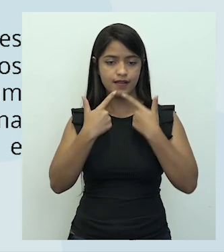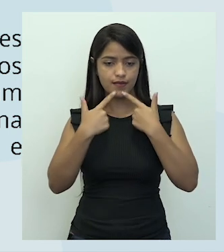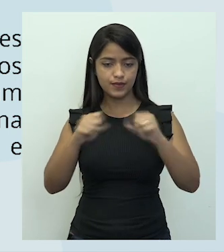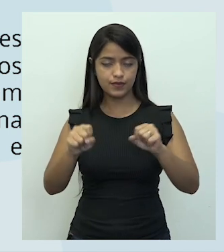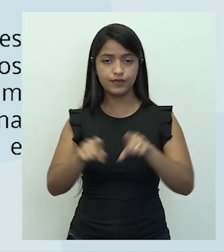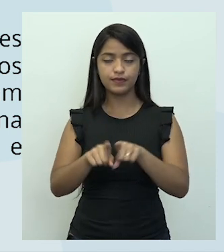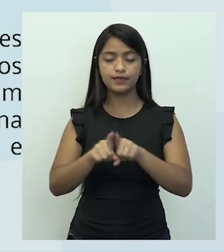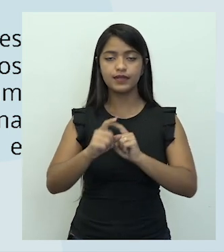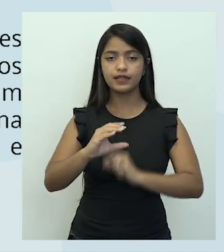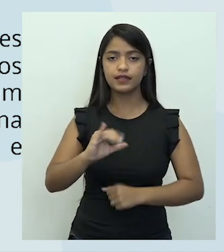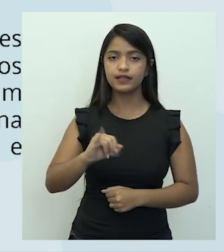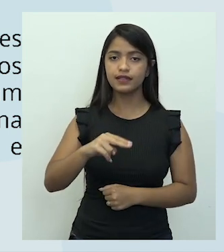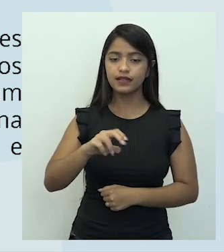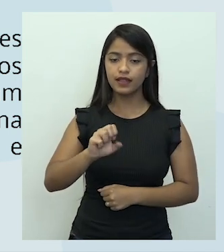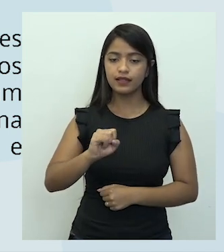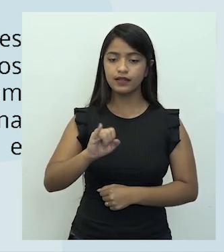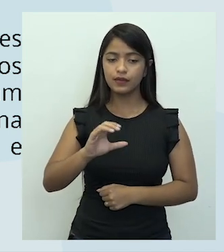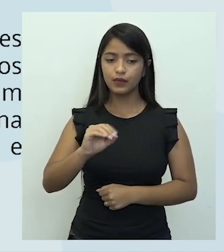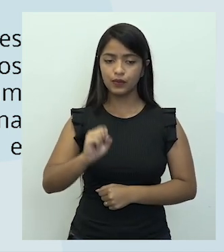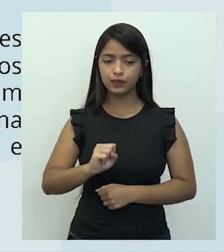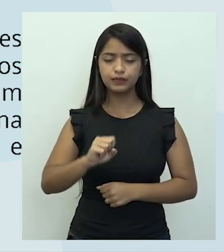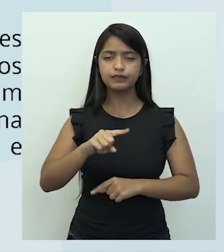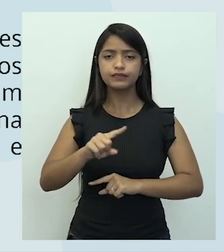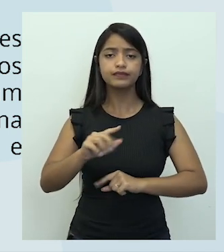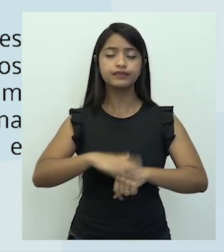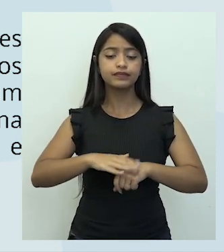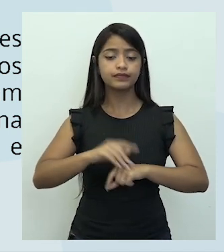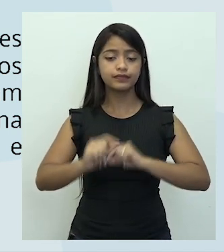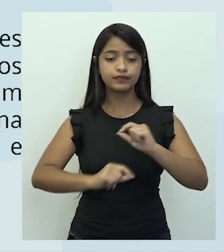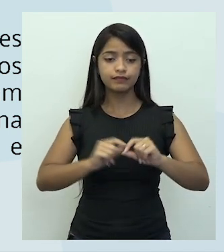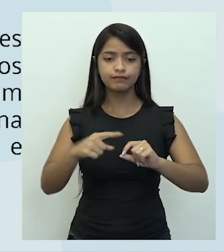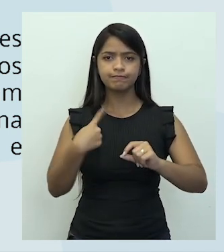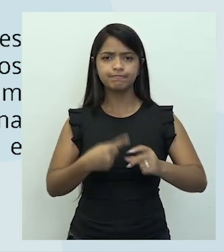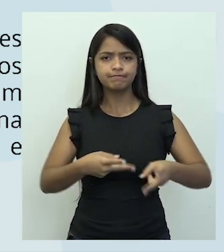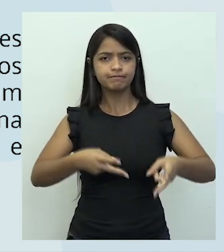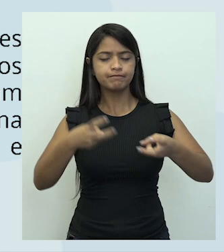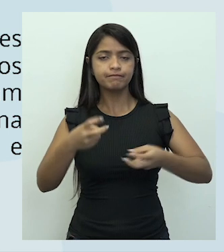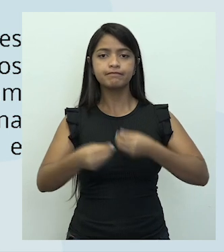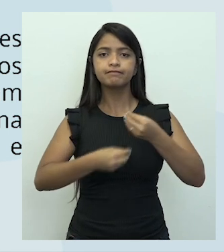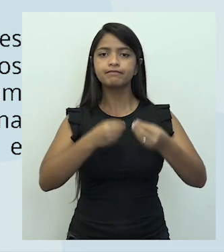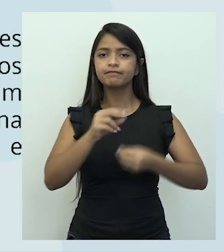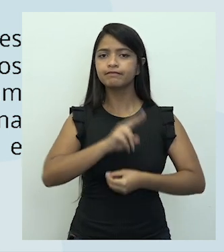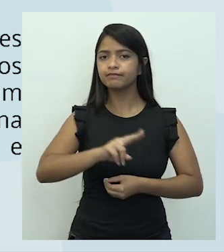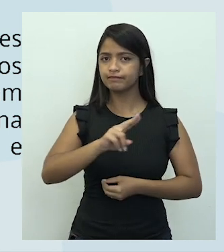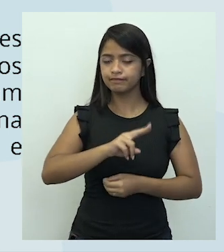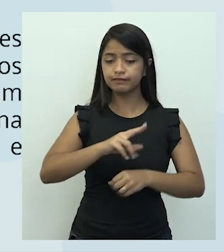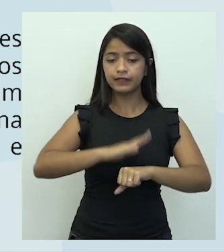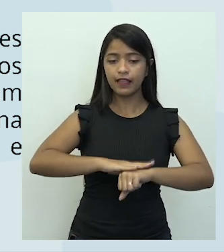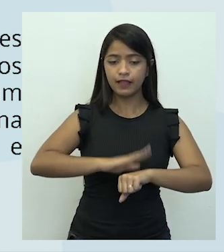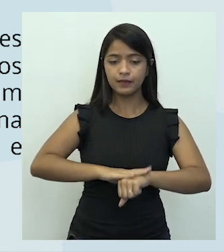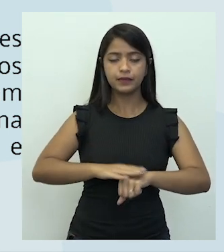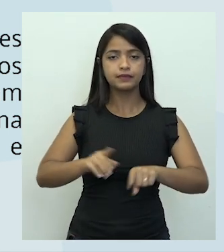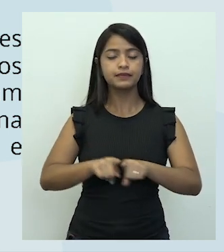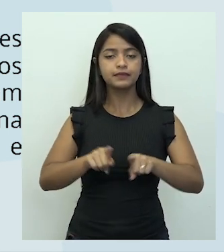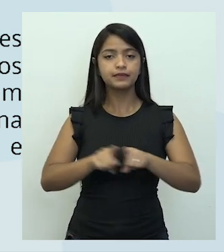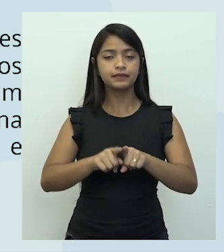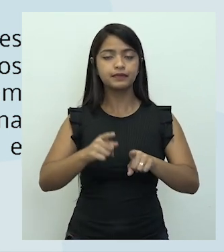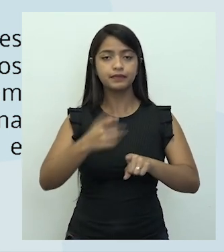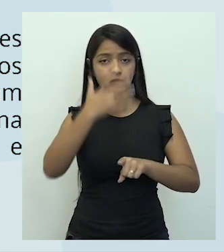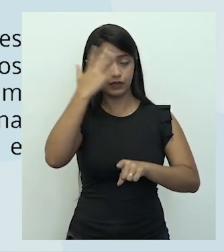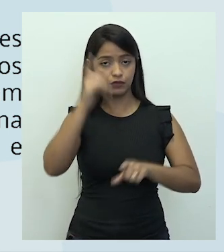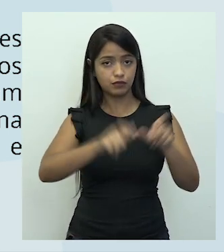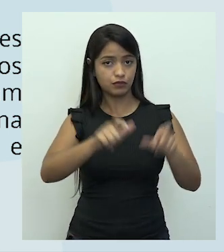como moderadores, percebendo sua função na caracterização dos espaços, tempos, personagens e